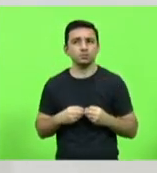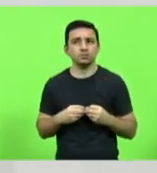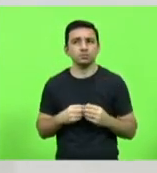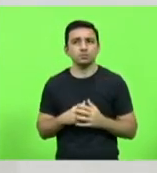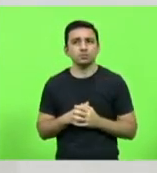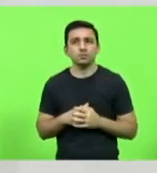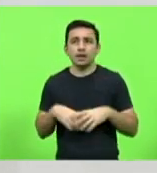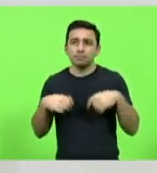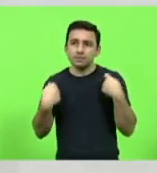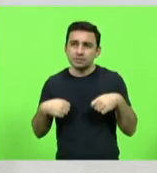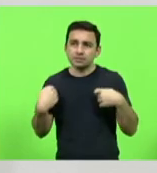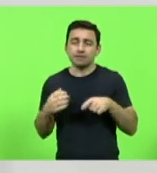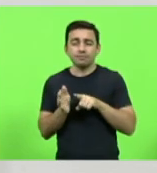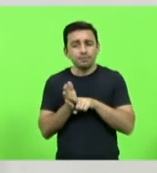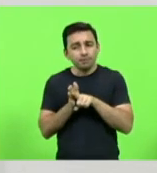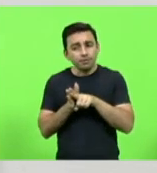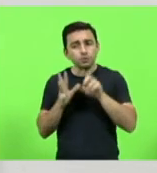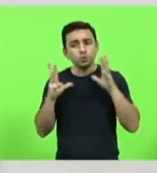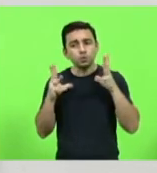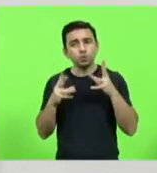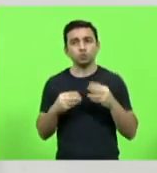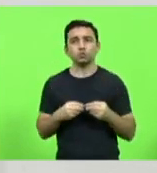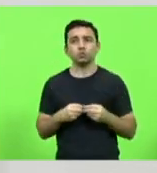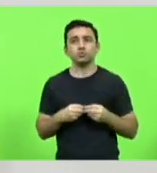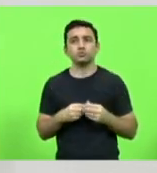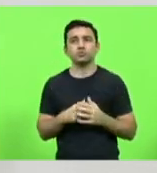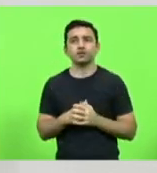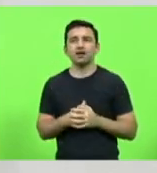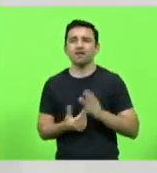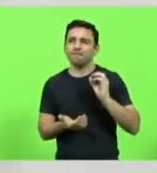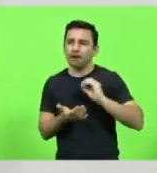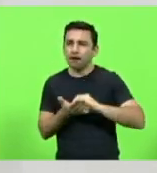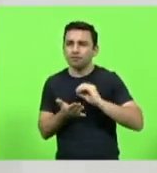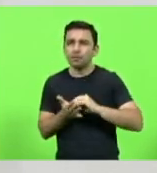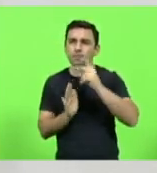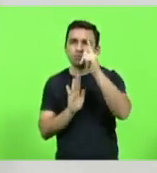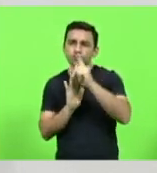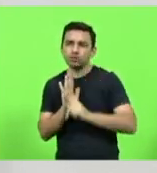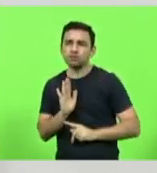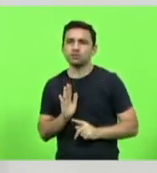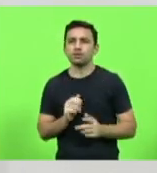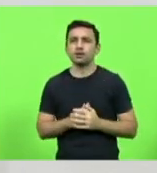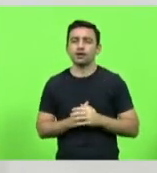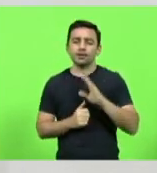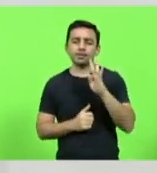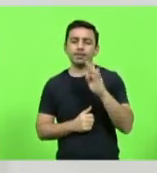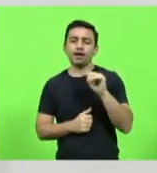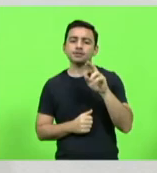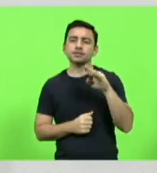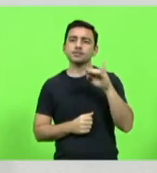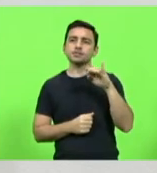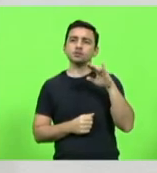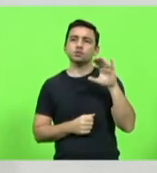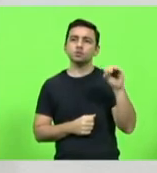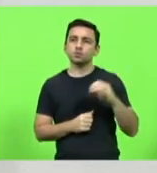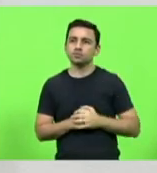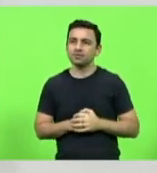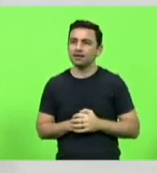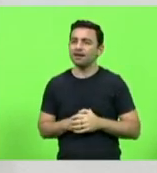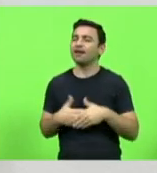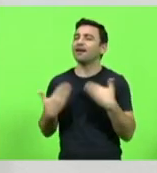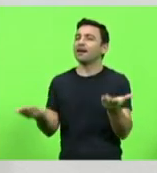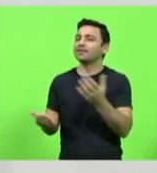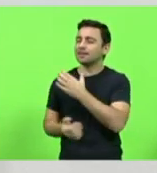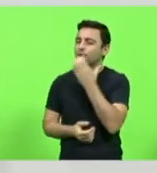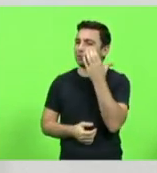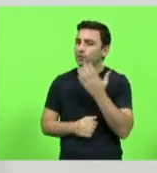Tem que se analisar o todo. É falta de projeto. Imagina o Tarcísio de Freitas, Salum, recebendo